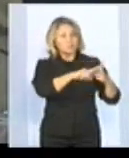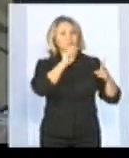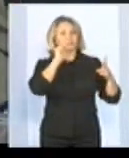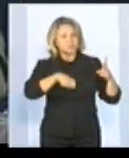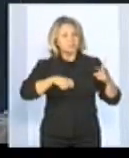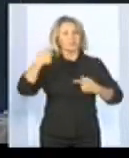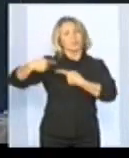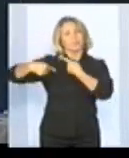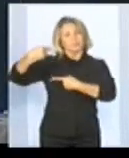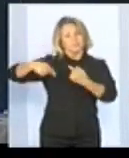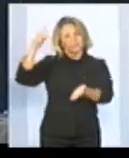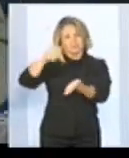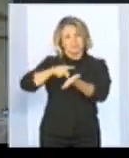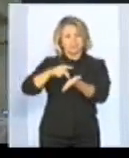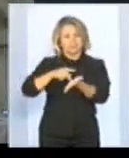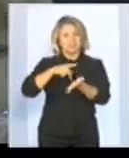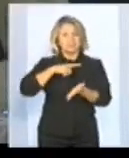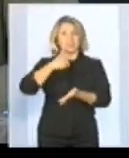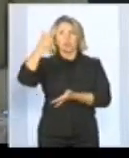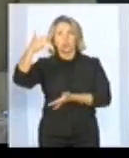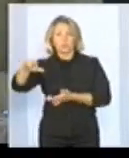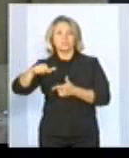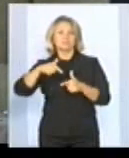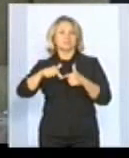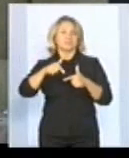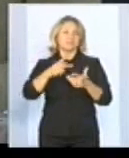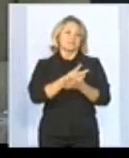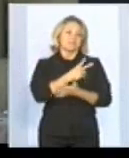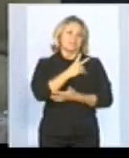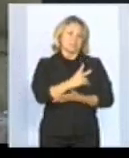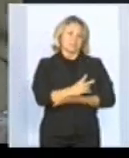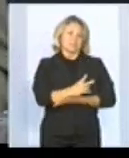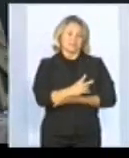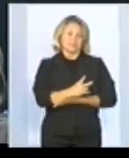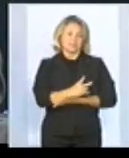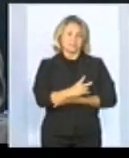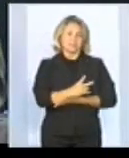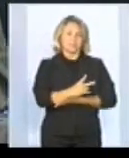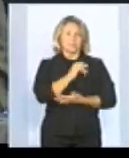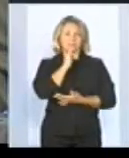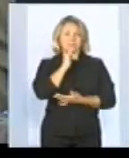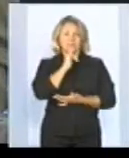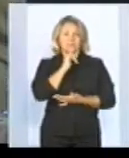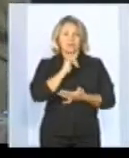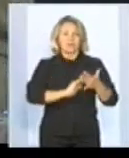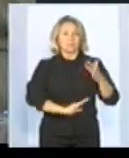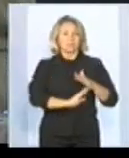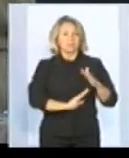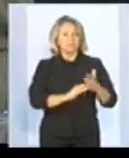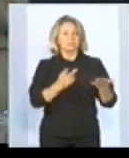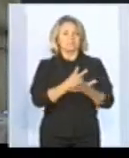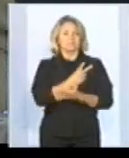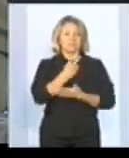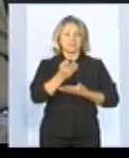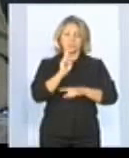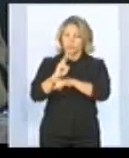competir. E existe uma outra medida aqui que foi discutida em relação às restrições à integração vertical, né, ao